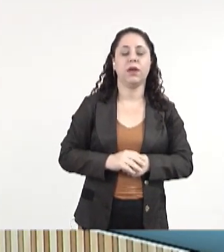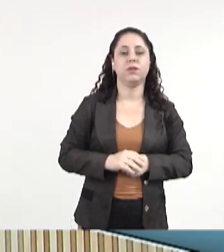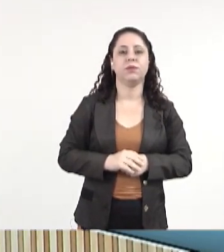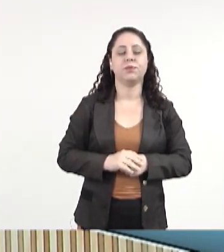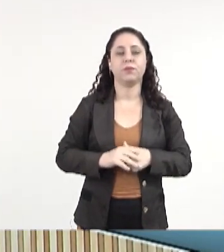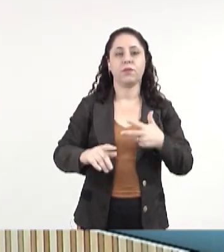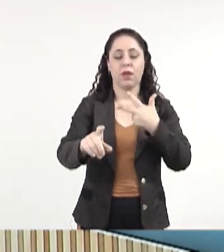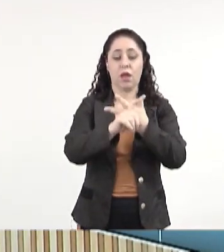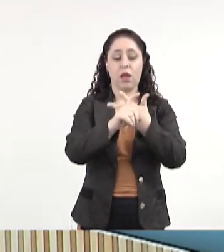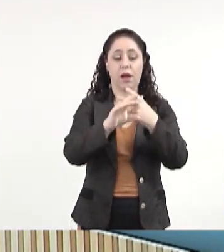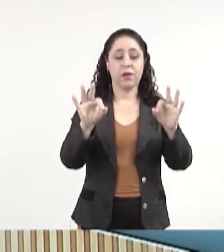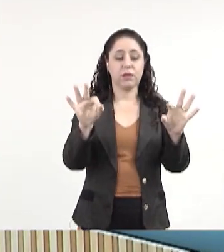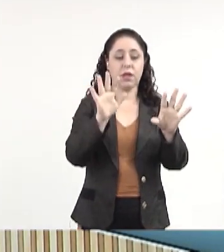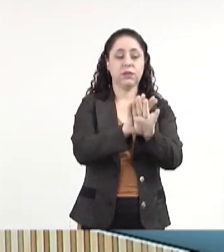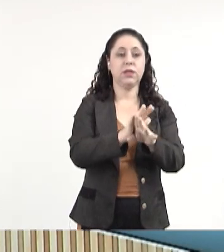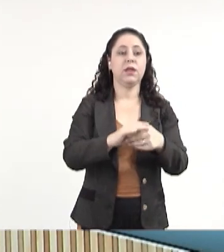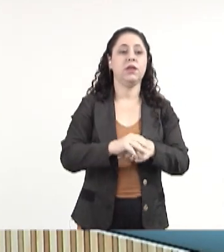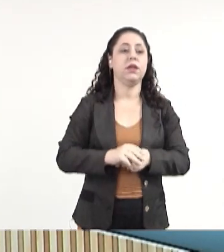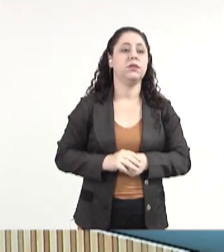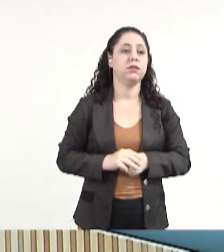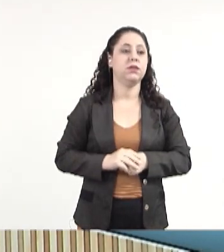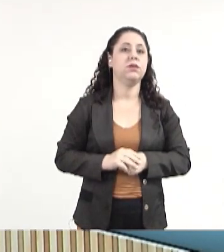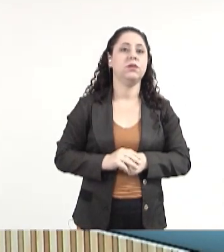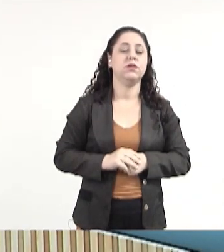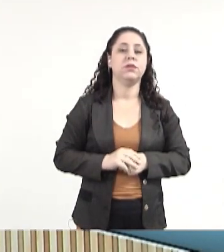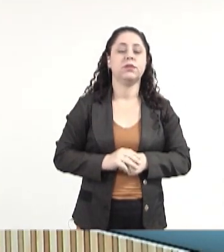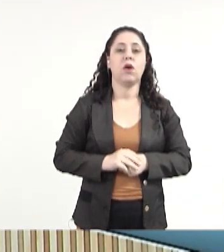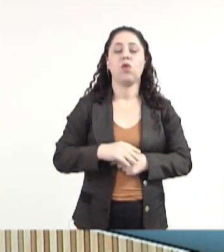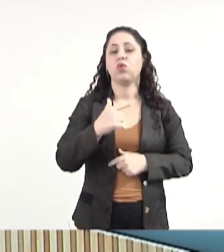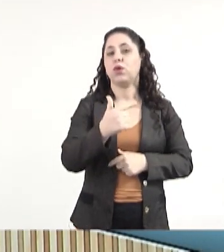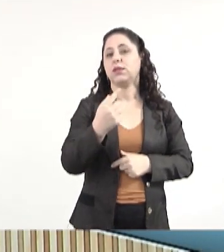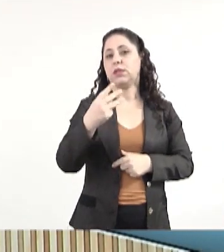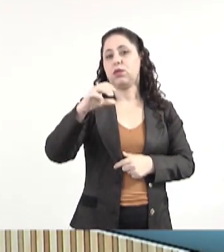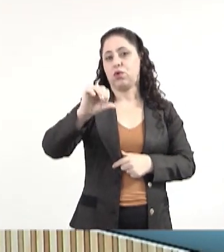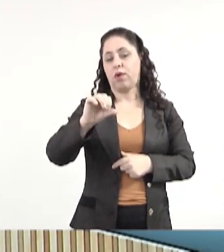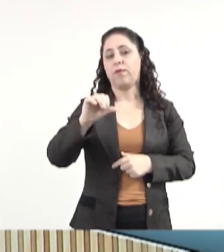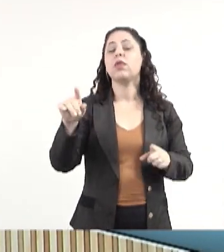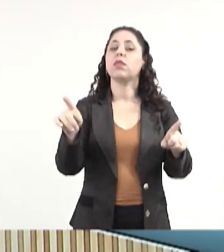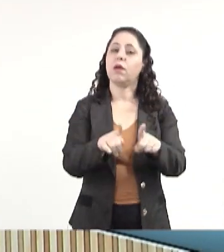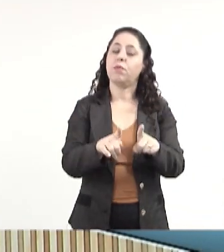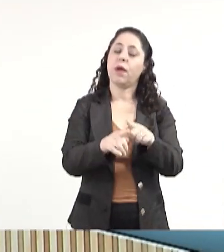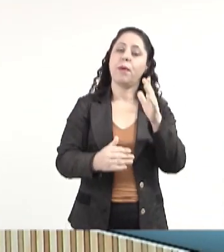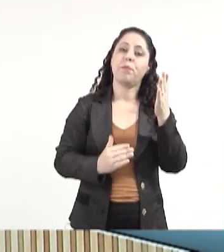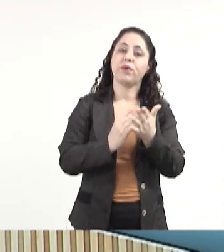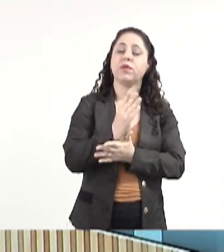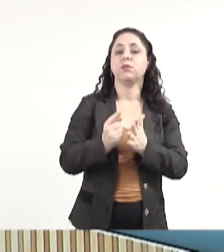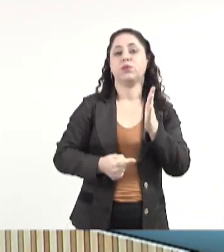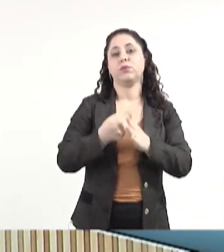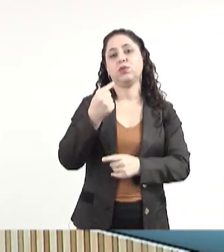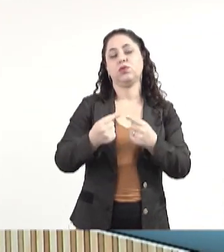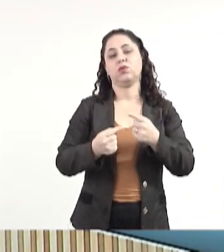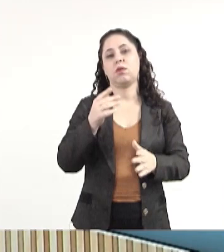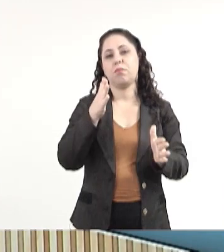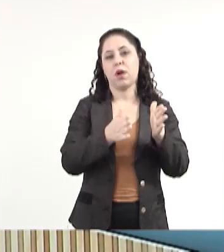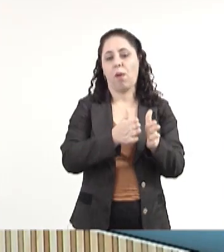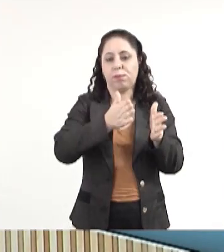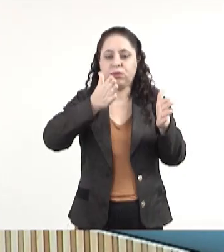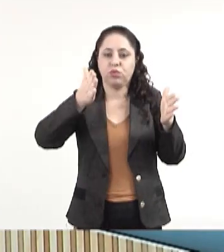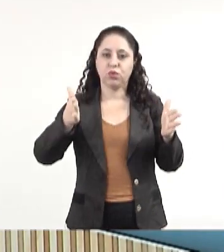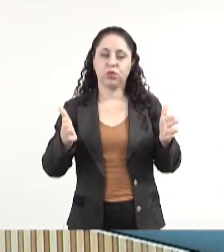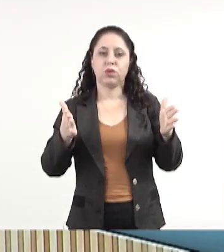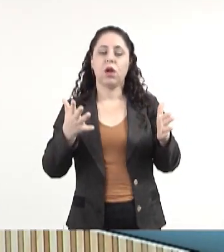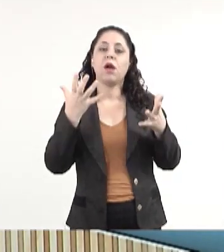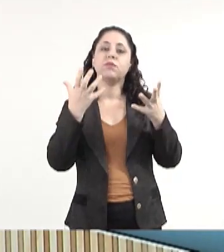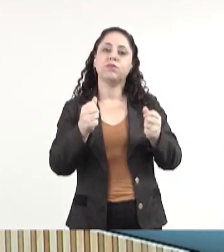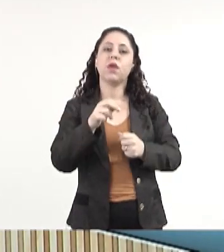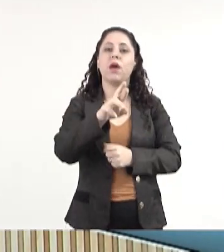projetos do Poder Executivo, o projeto de lei de número 239, também aprovado em primeira discussão e que prorroga o prazo